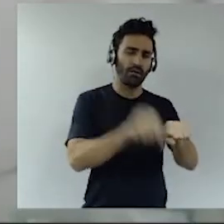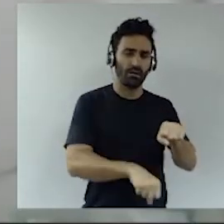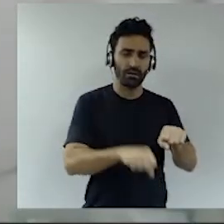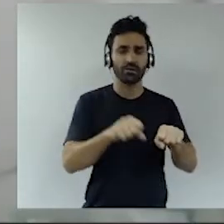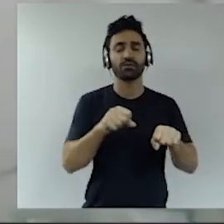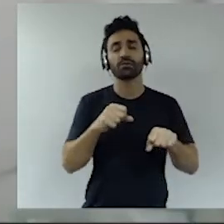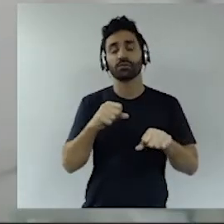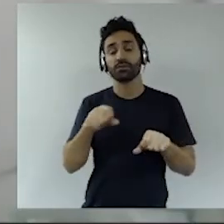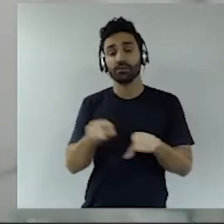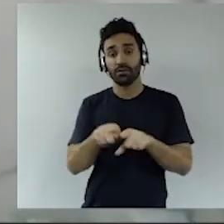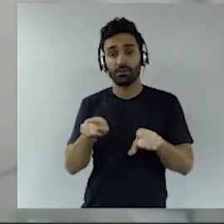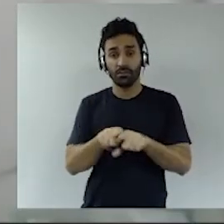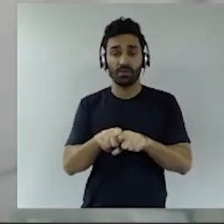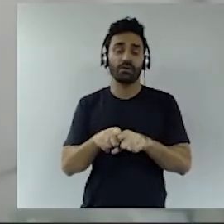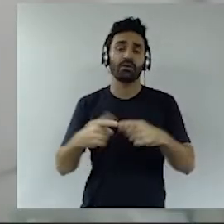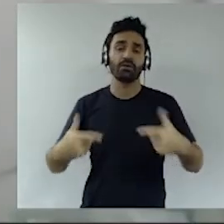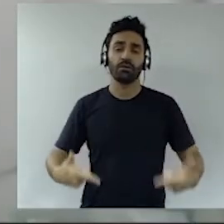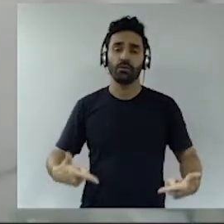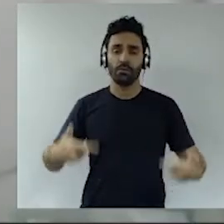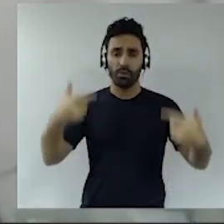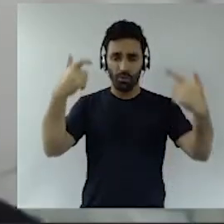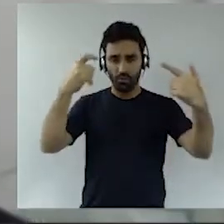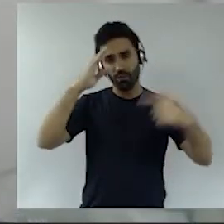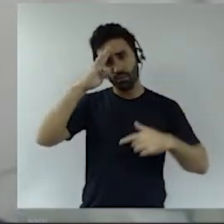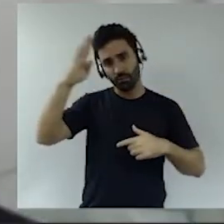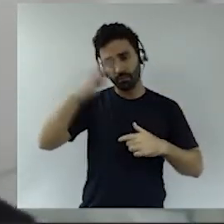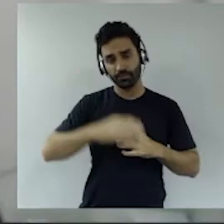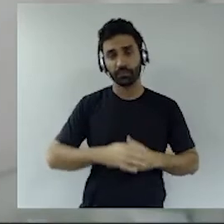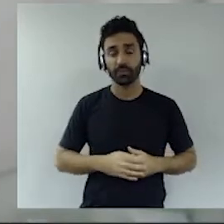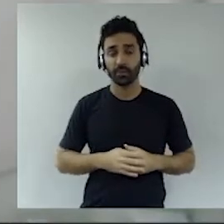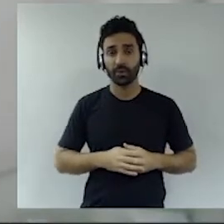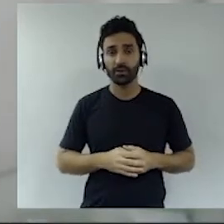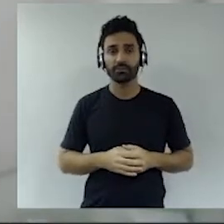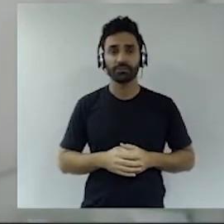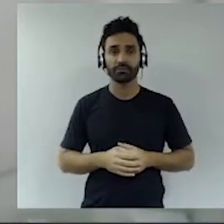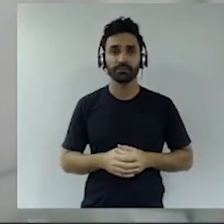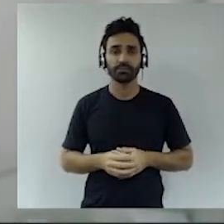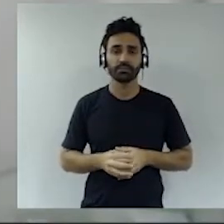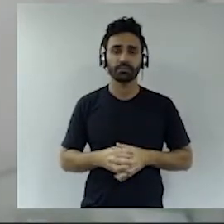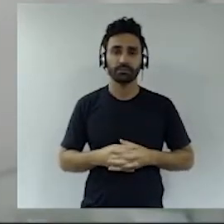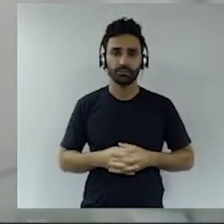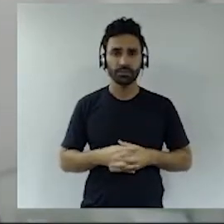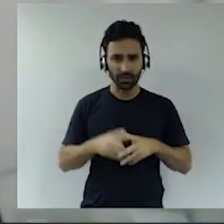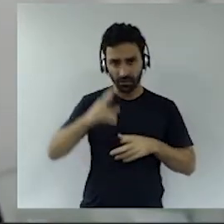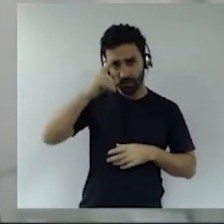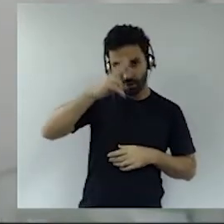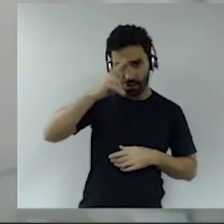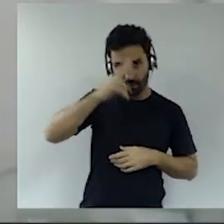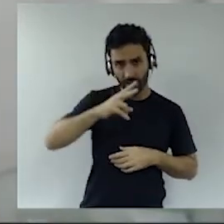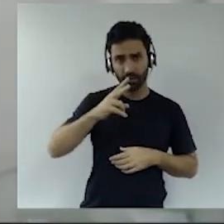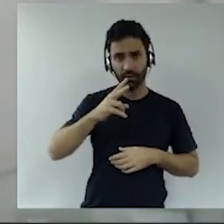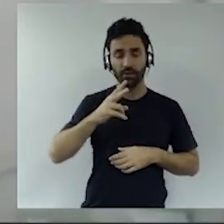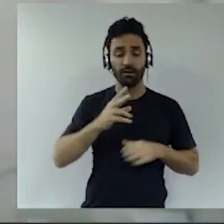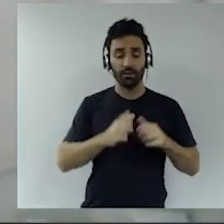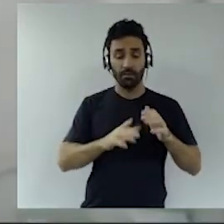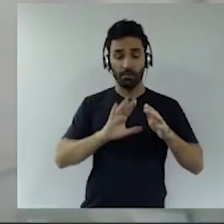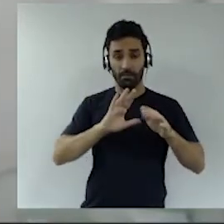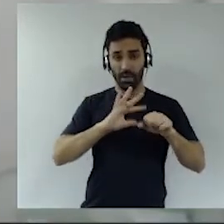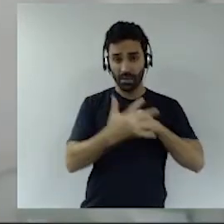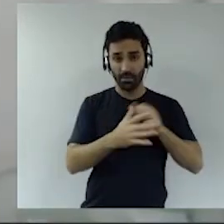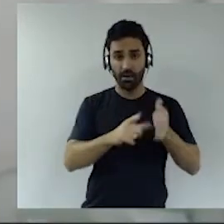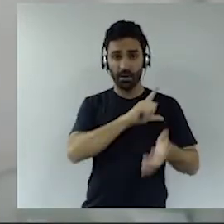os conflitos militares. Nós não podemos nos esquecer que o Brasil, antes da pandemia,